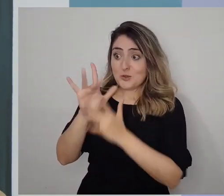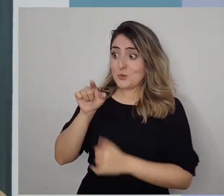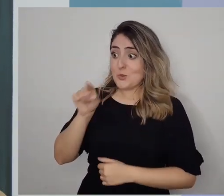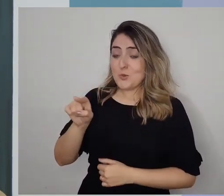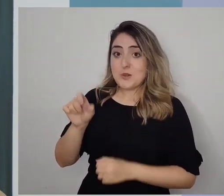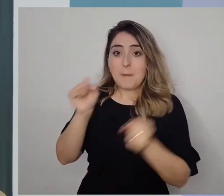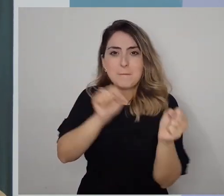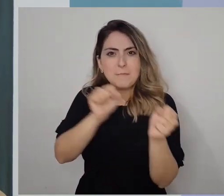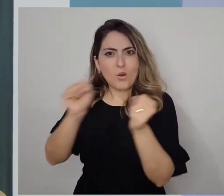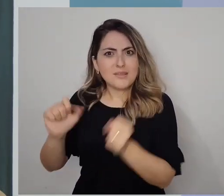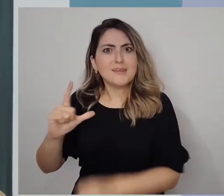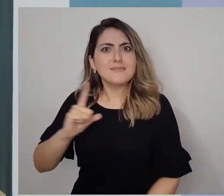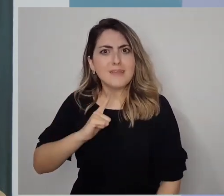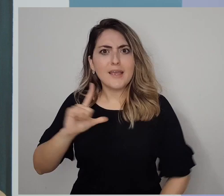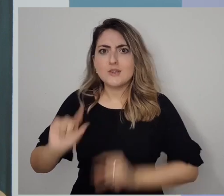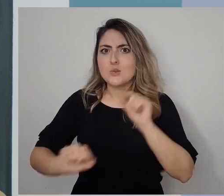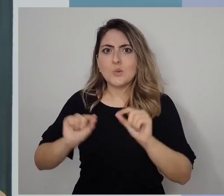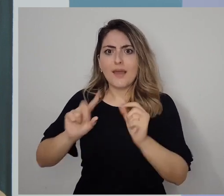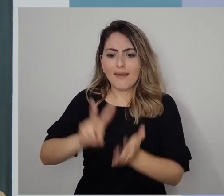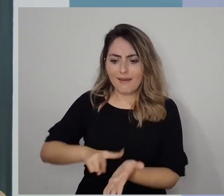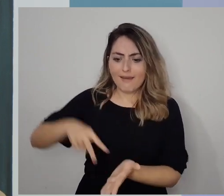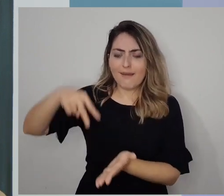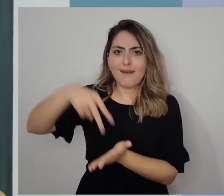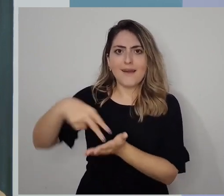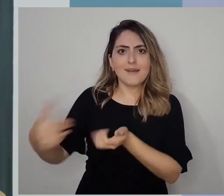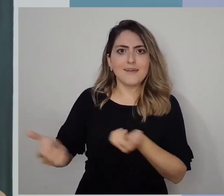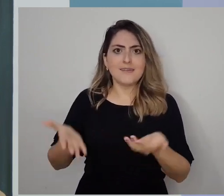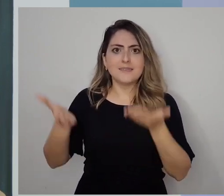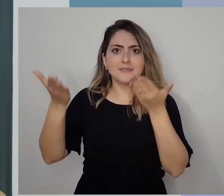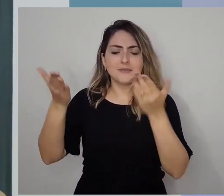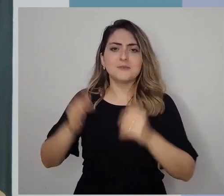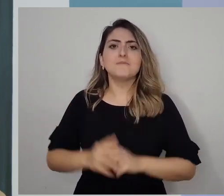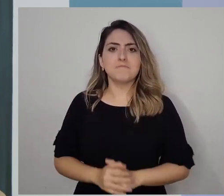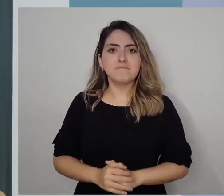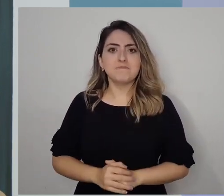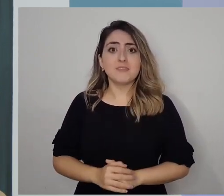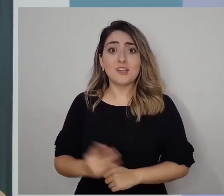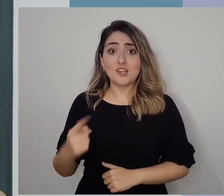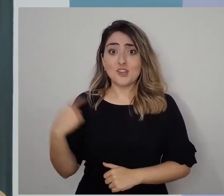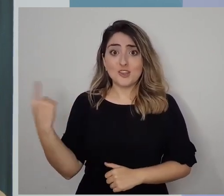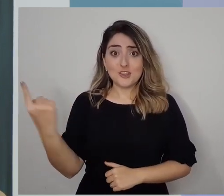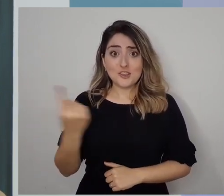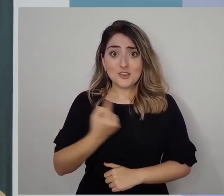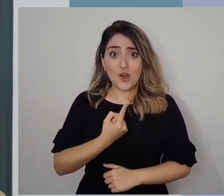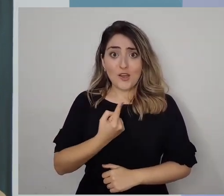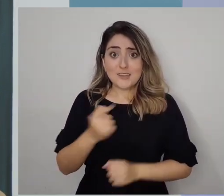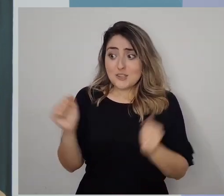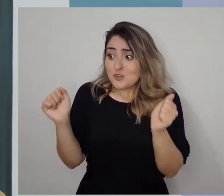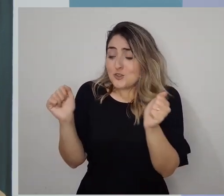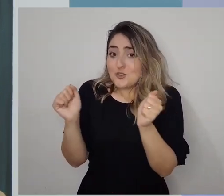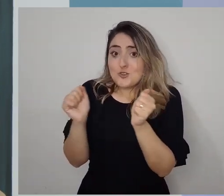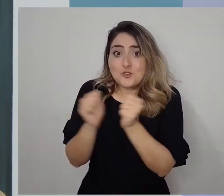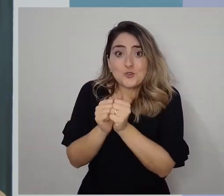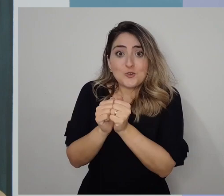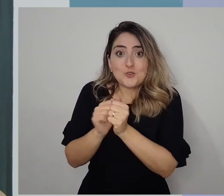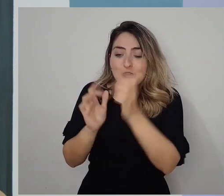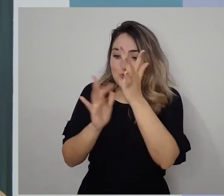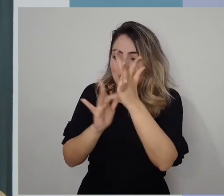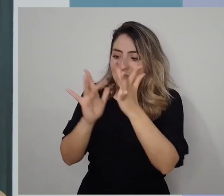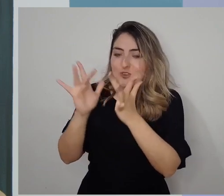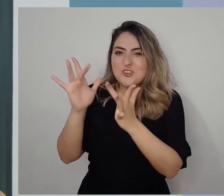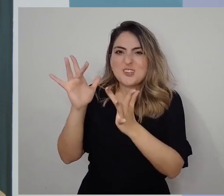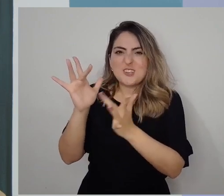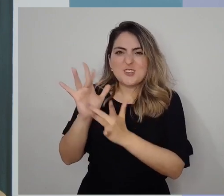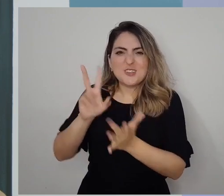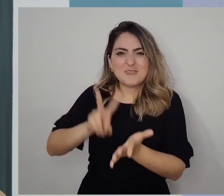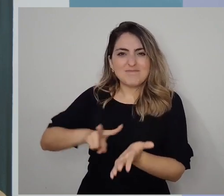E juntamente com ele, com Cristo, nos ressuscitou. E com ele nos